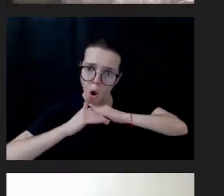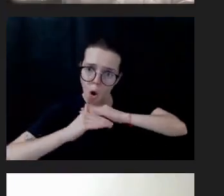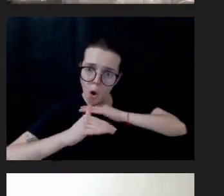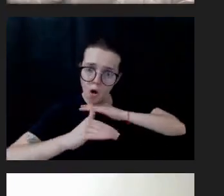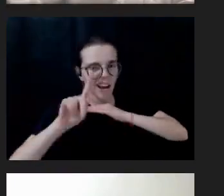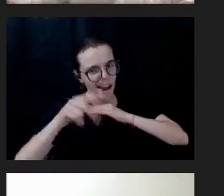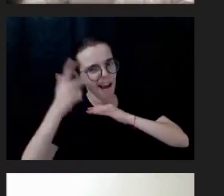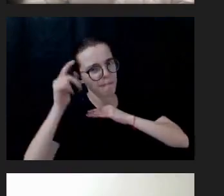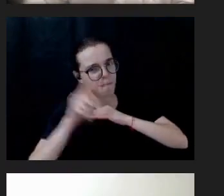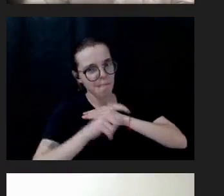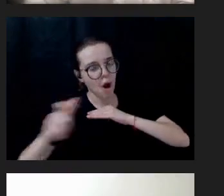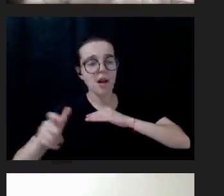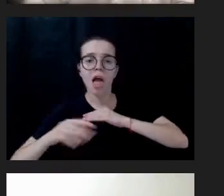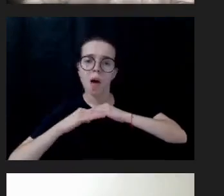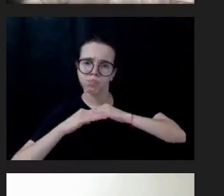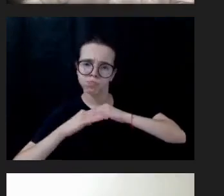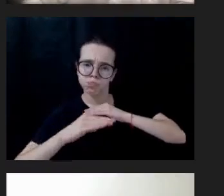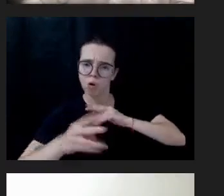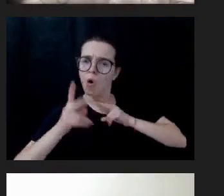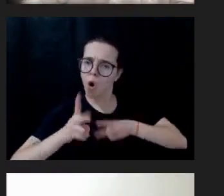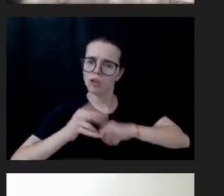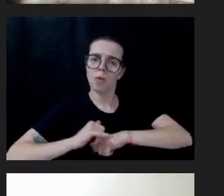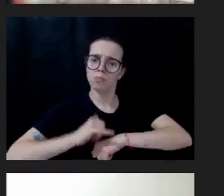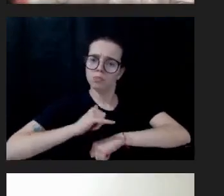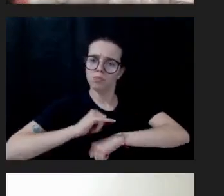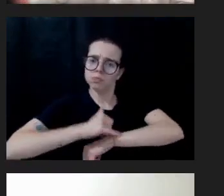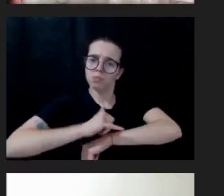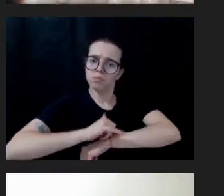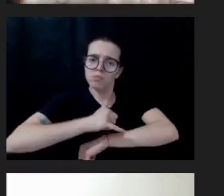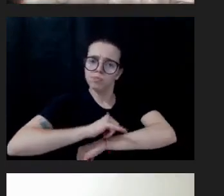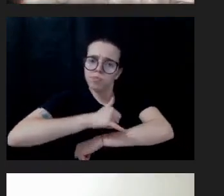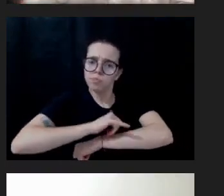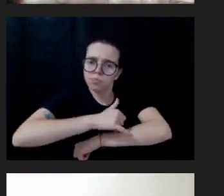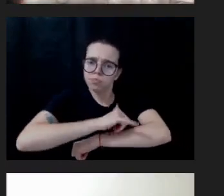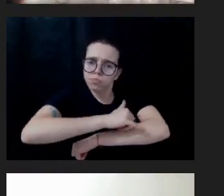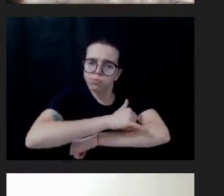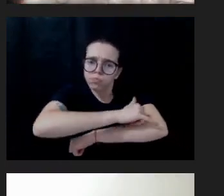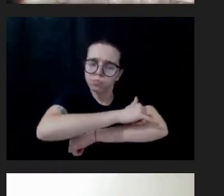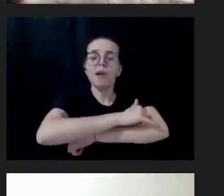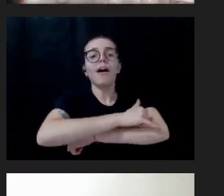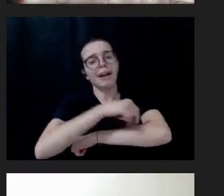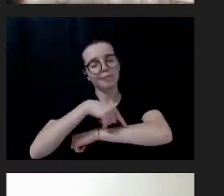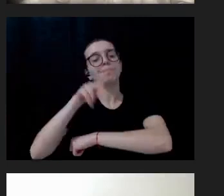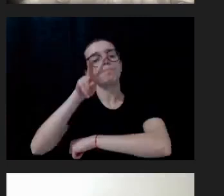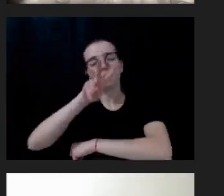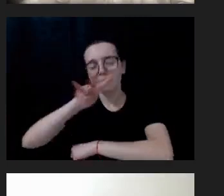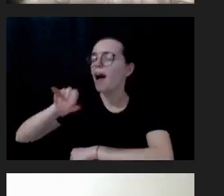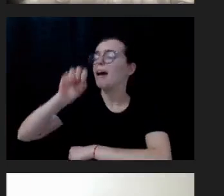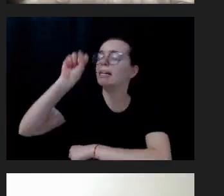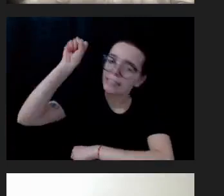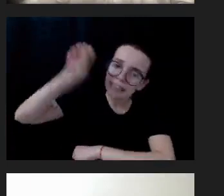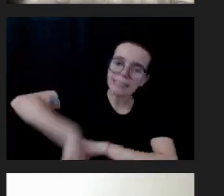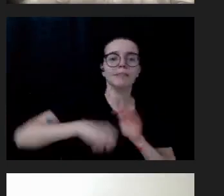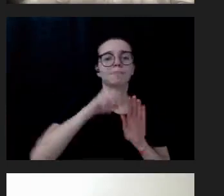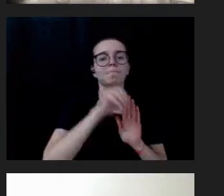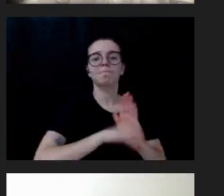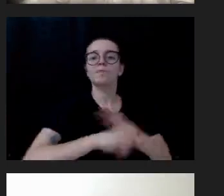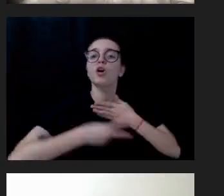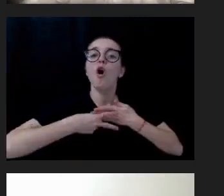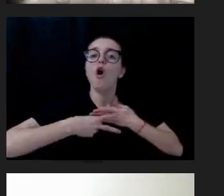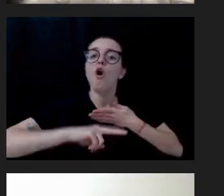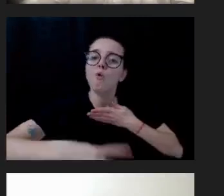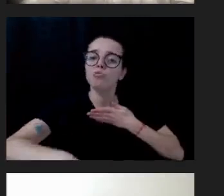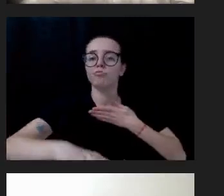ele progressivamente foi ganhando peso, vai ter o surgimento das consequências